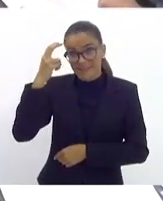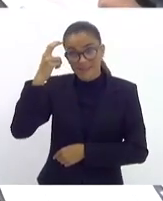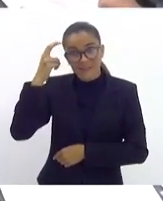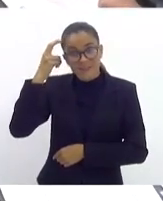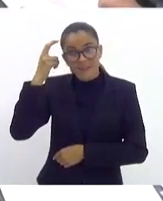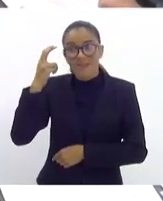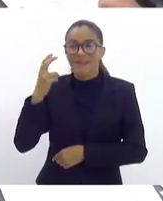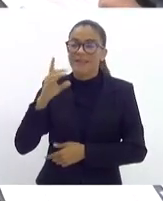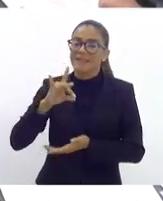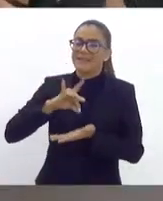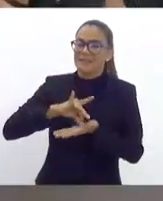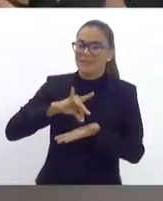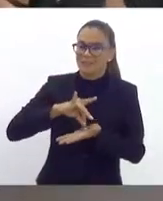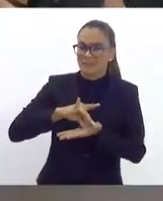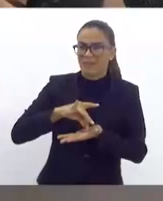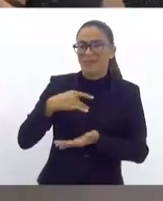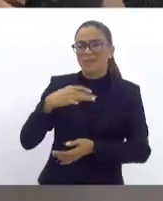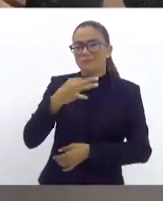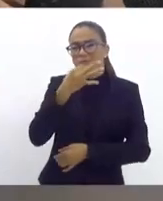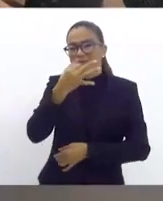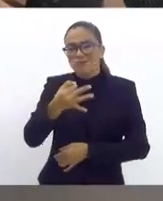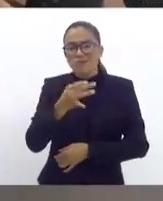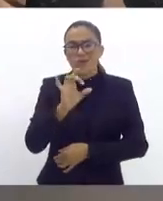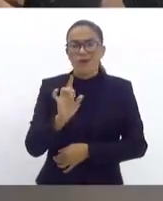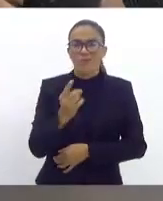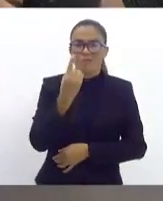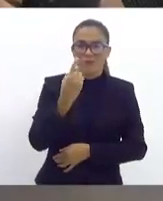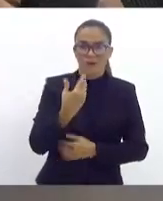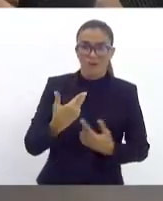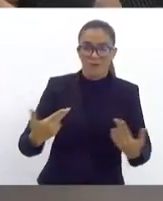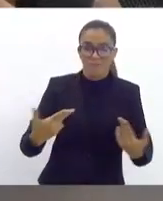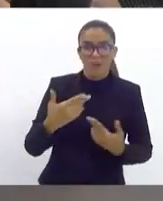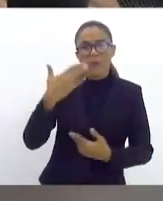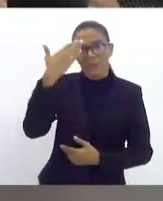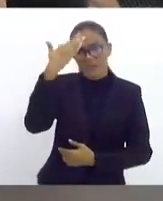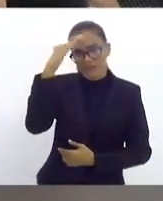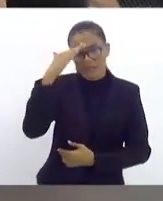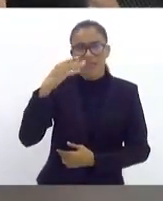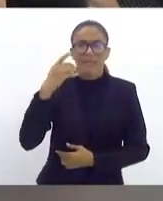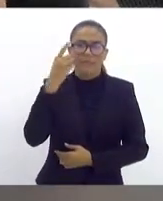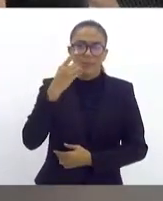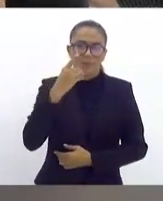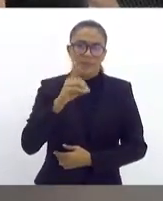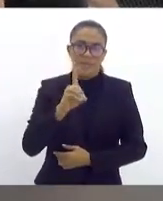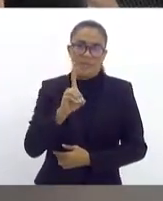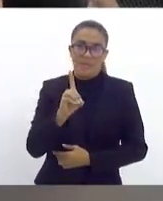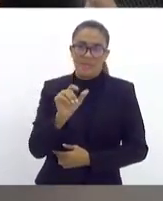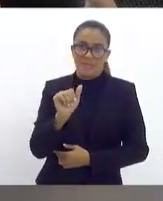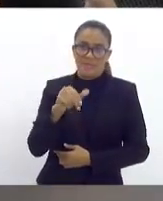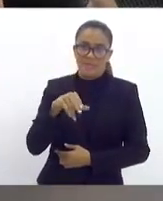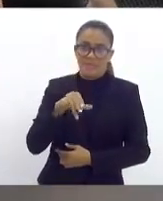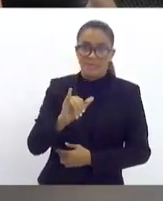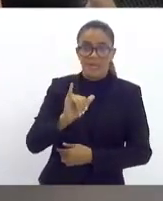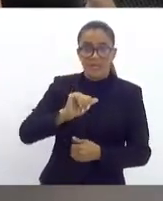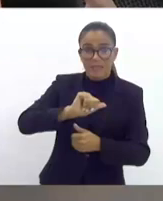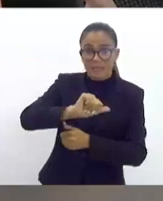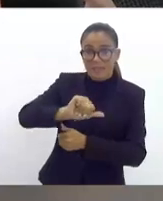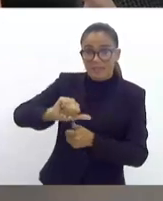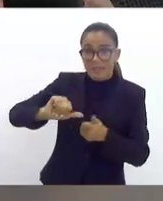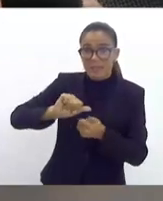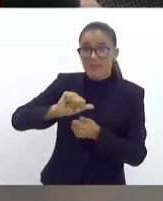verdade eu queria só dizer o seguinte eu entendi que é deputada Dani ela tá alterando